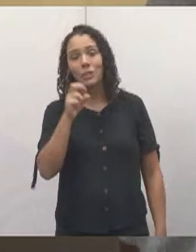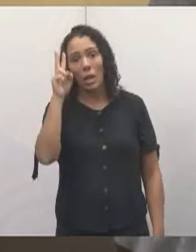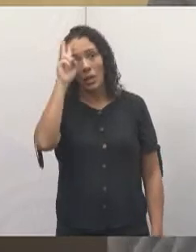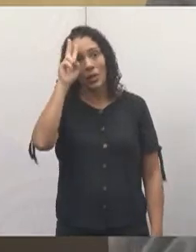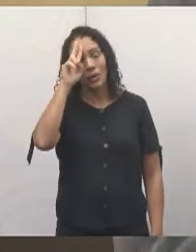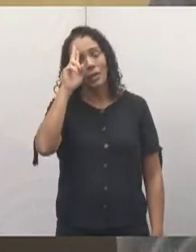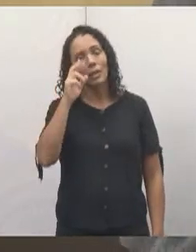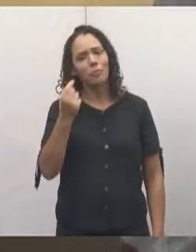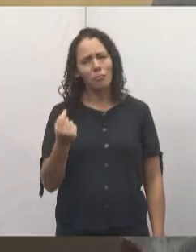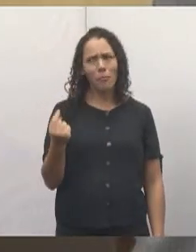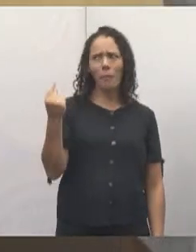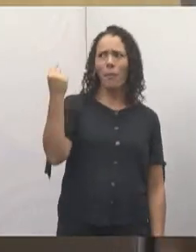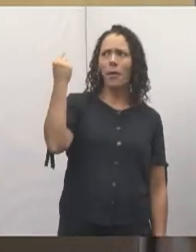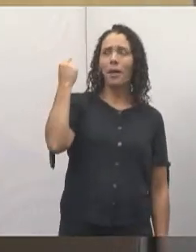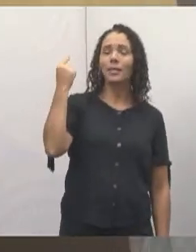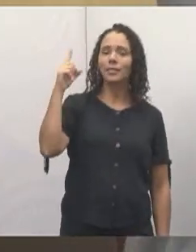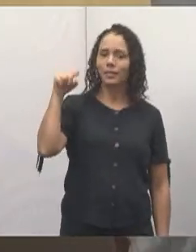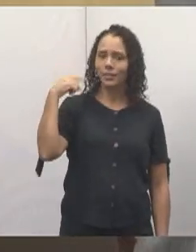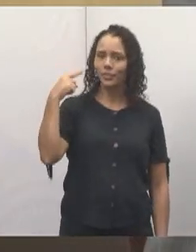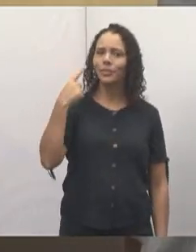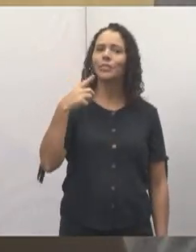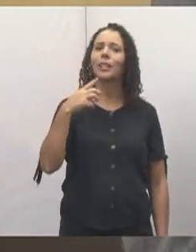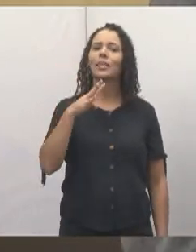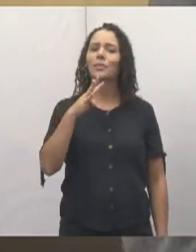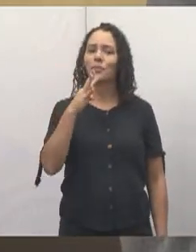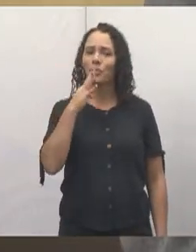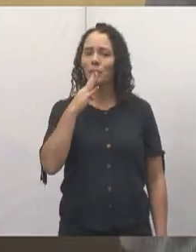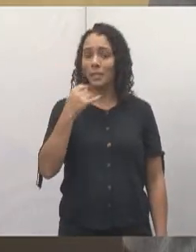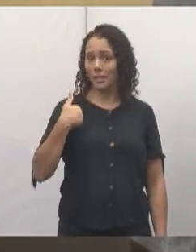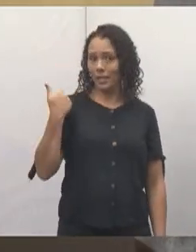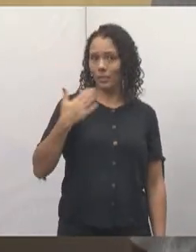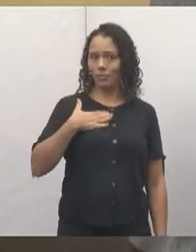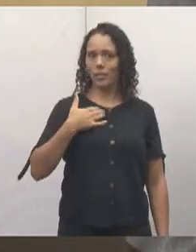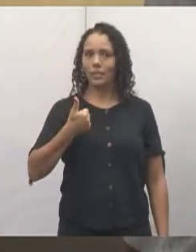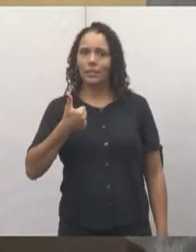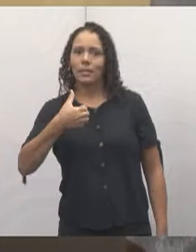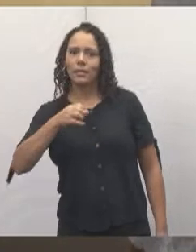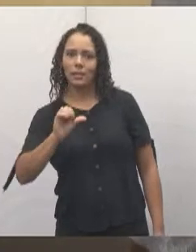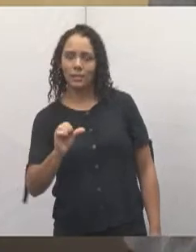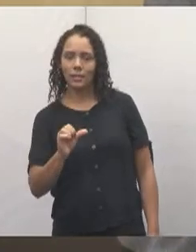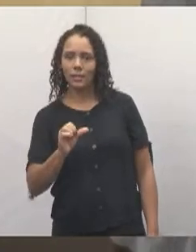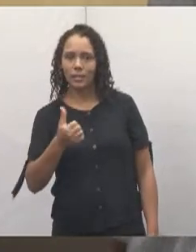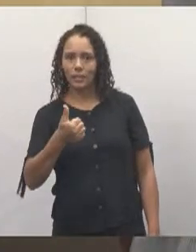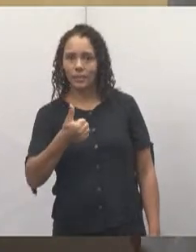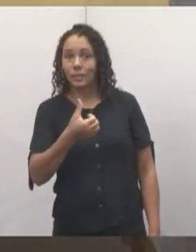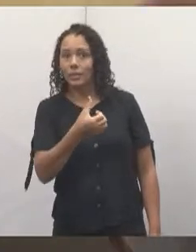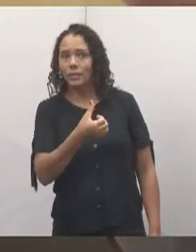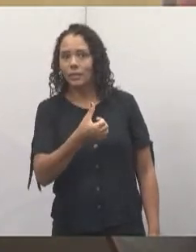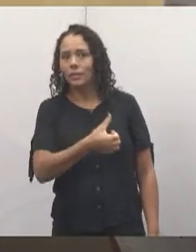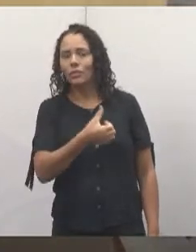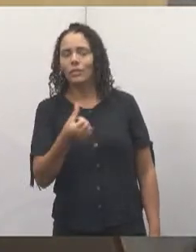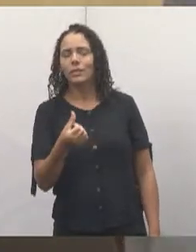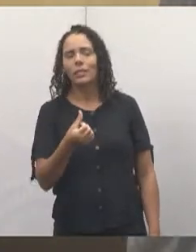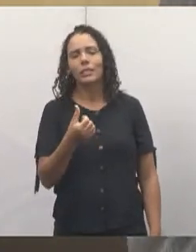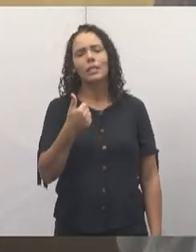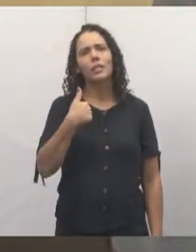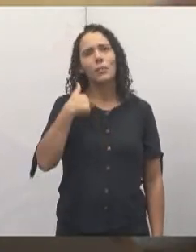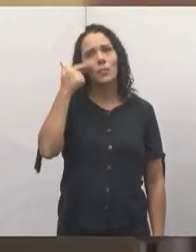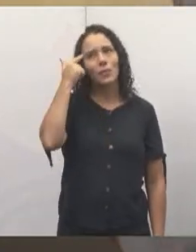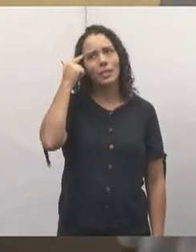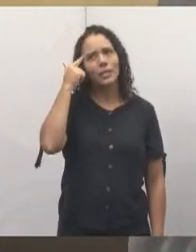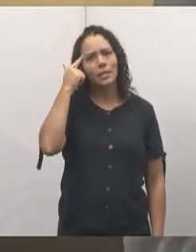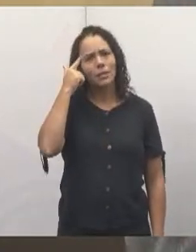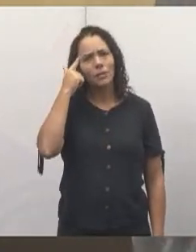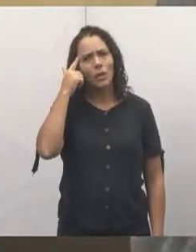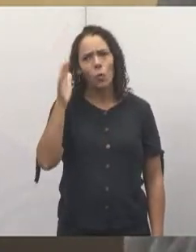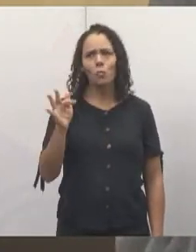conheci quando eu era jovem, né? Quando eu tinha meus 15, 16 anos, eu falo assim, nossa, será que um dia eu vou ser um advogado velho,